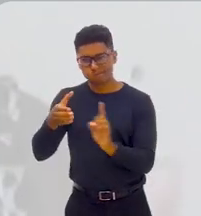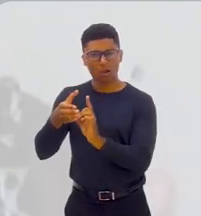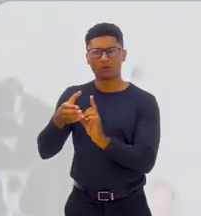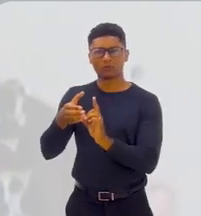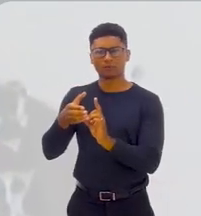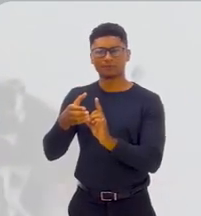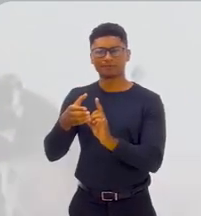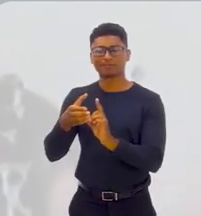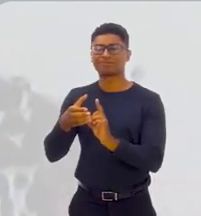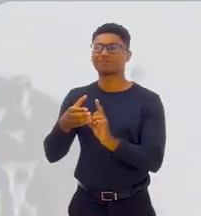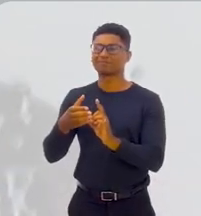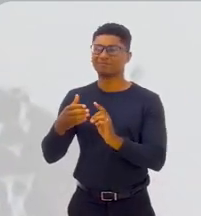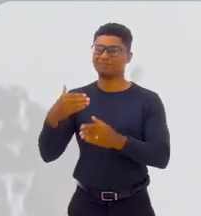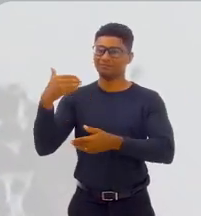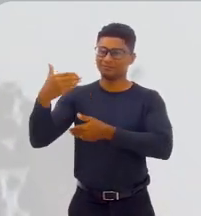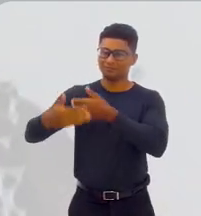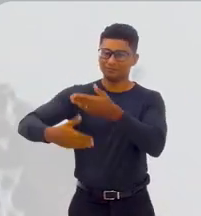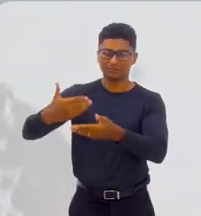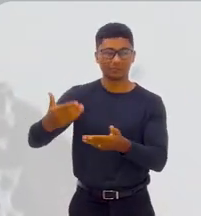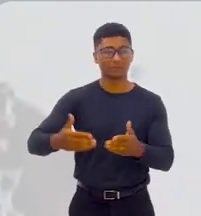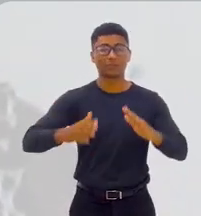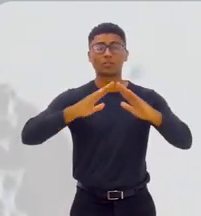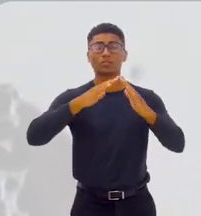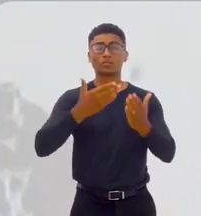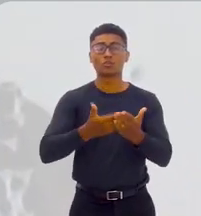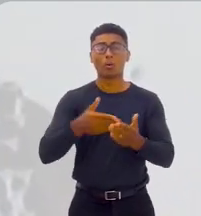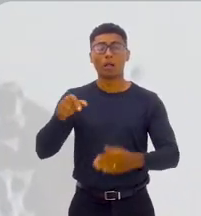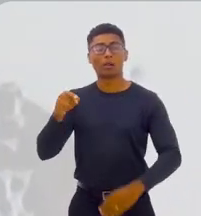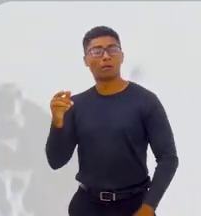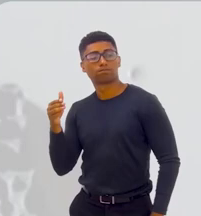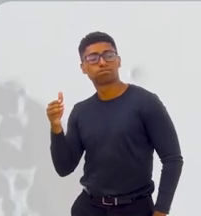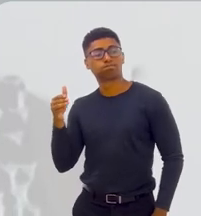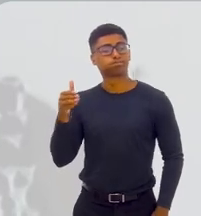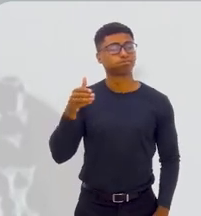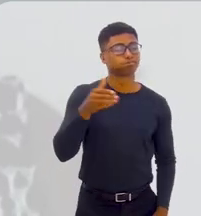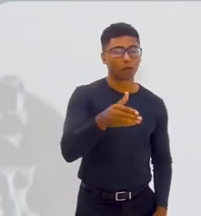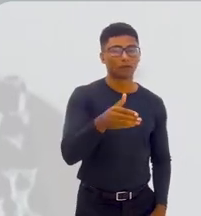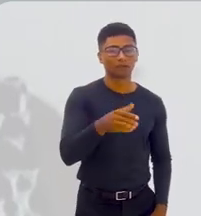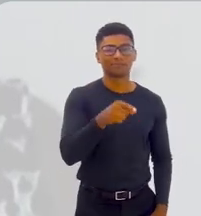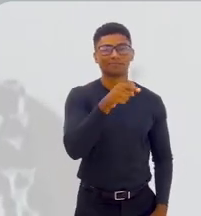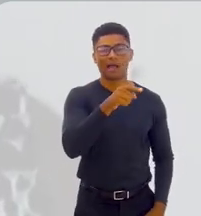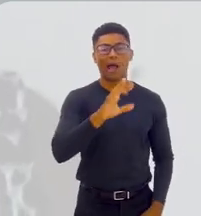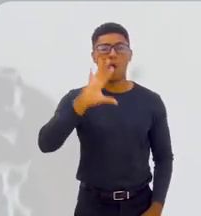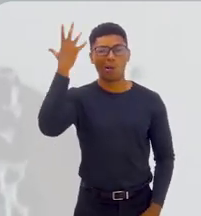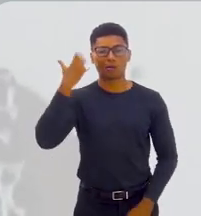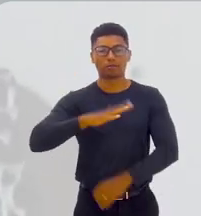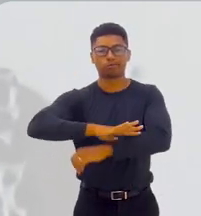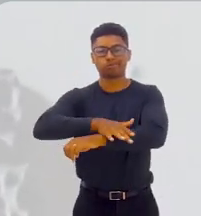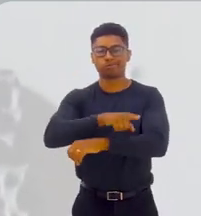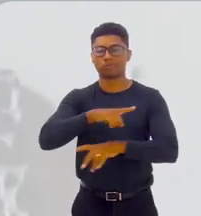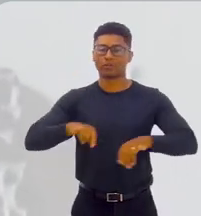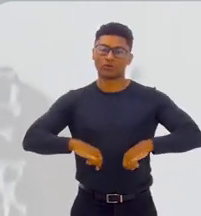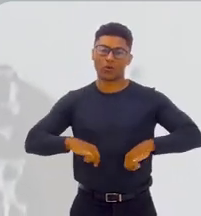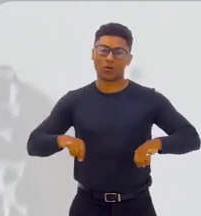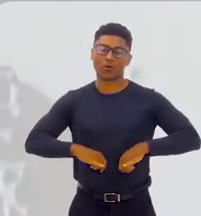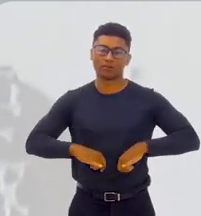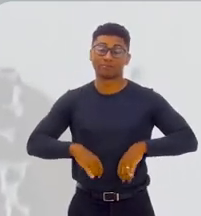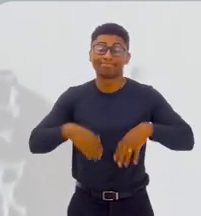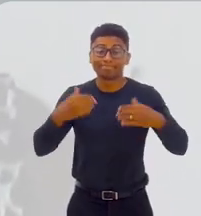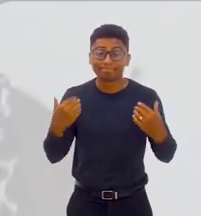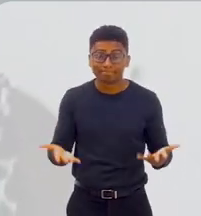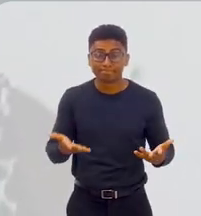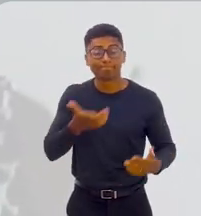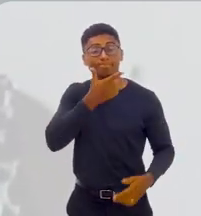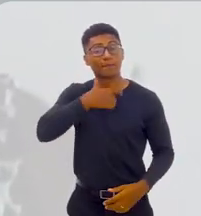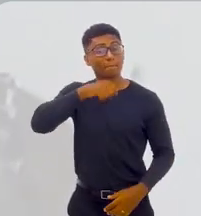vai experimentar racismo. Nem ele. Mas quando ele vai para a escola, que é o primeiro lugar que ele vive em sociedade depois da família, ele vai experimentar assim. E